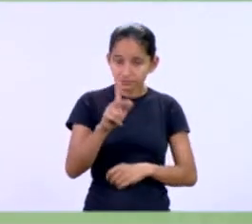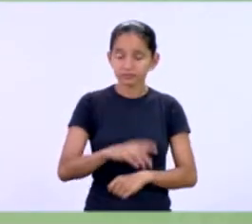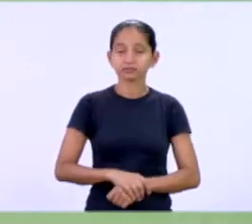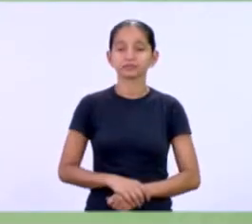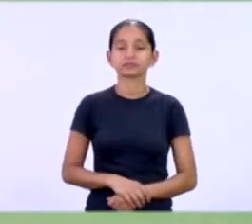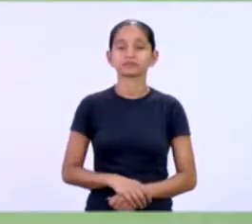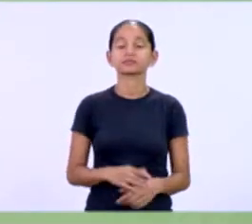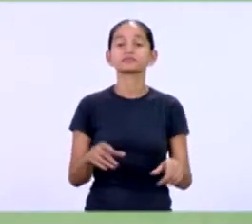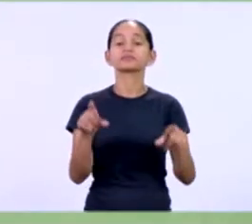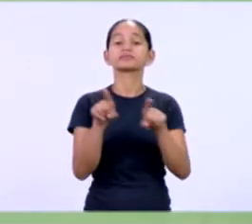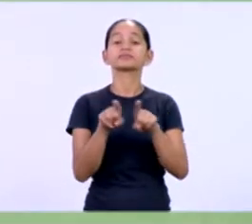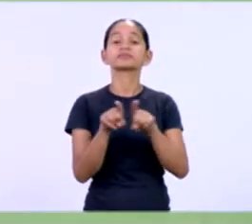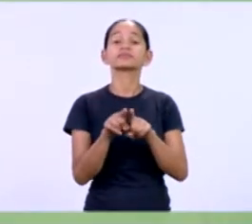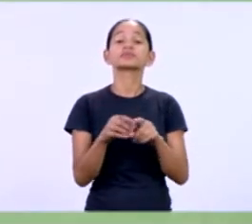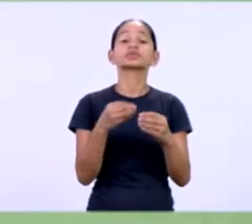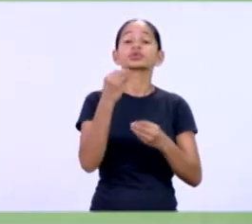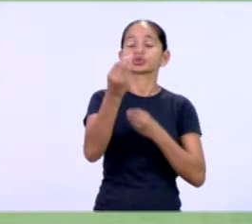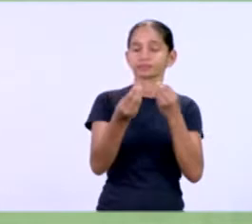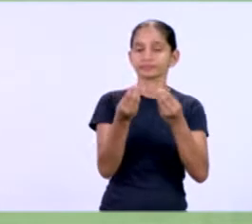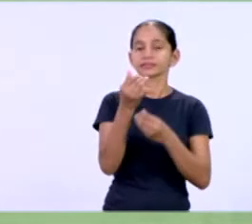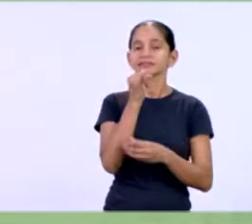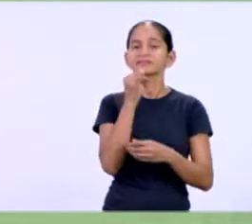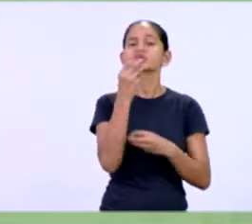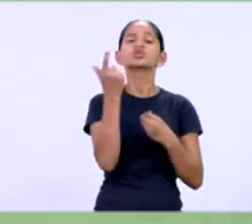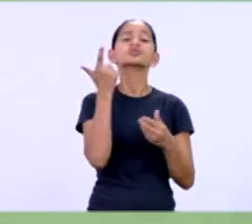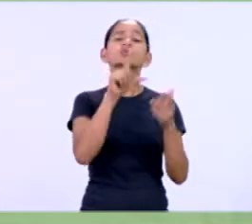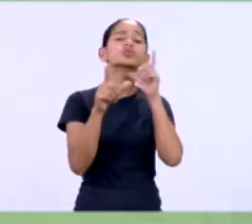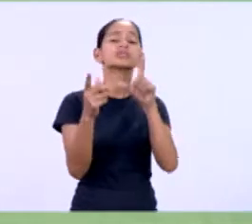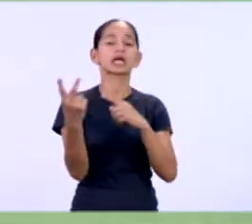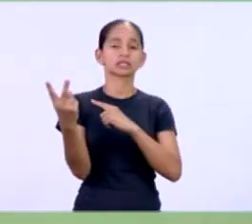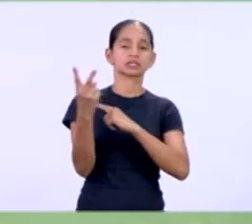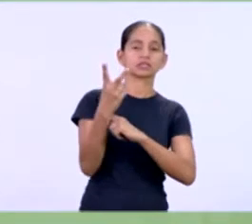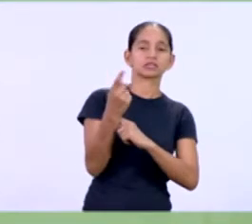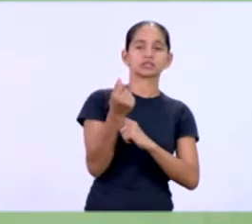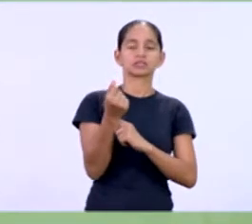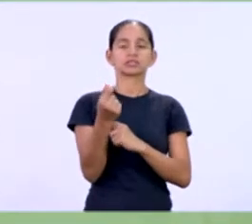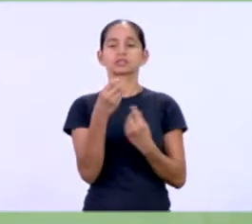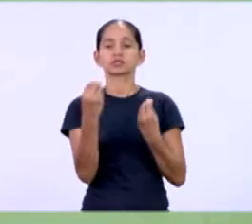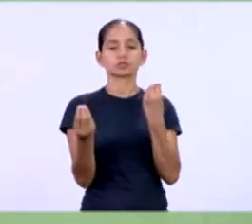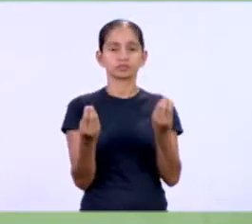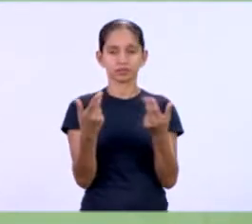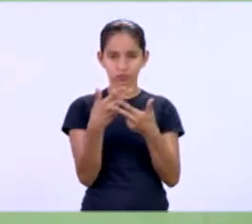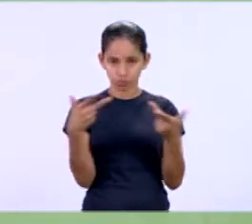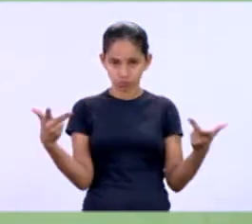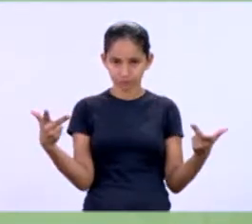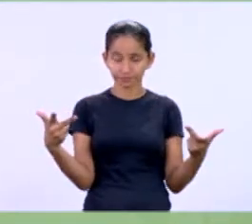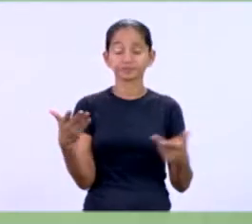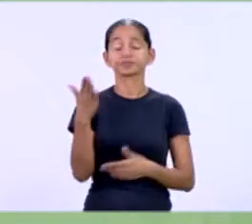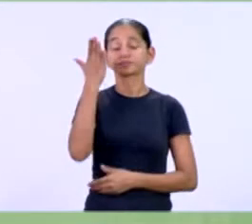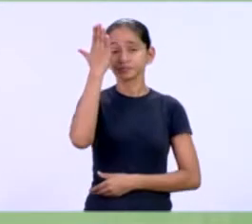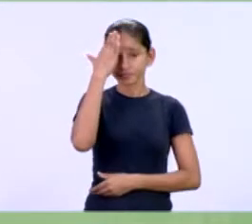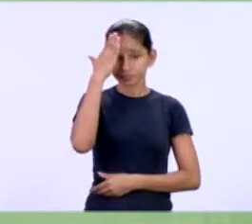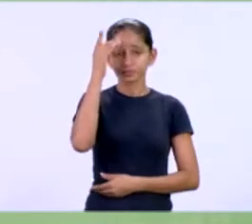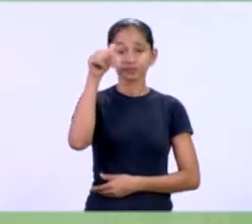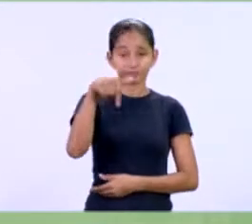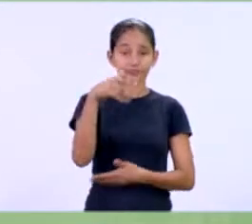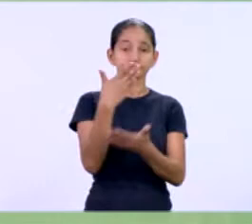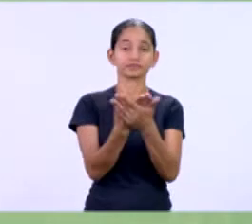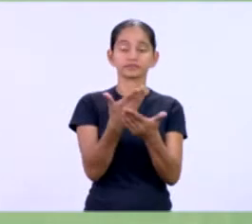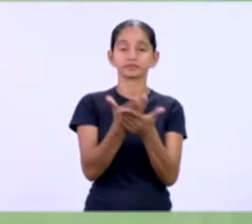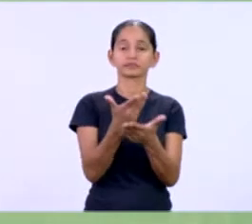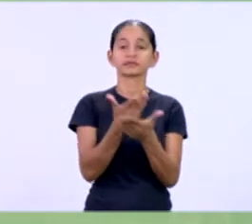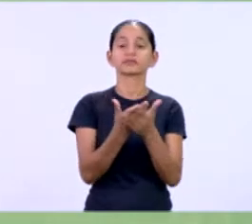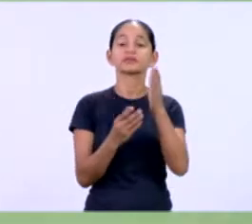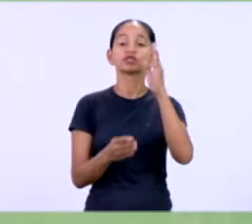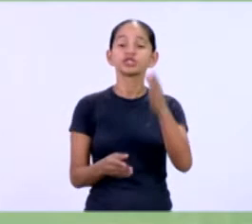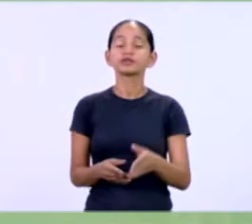vamos falar aqui também um pouquinho de fontes de financiamento, né, para relembrar. A gente sabe que a gente estudou aqui durante o nosso curso que as